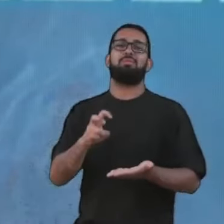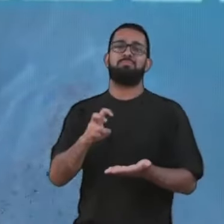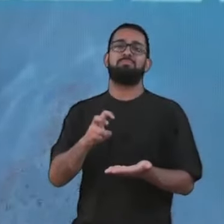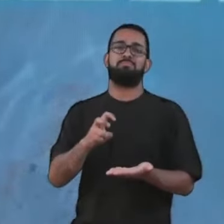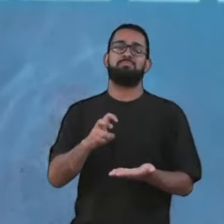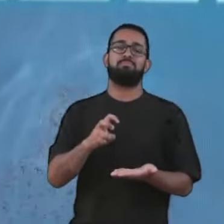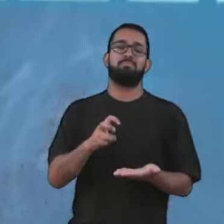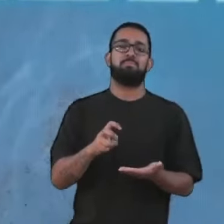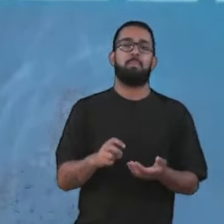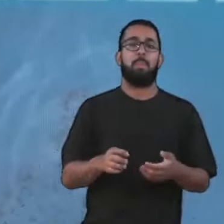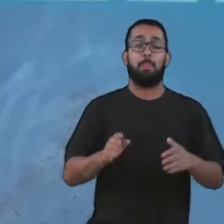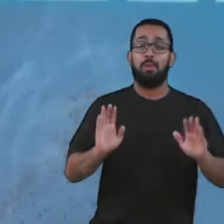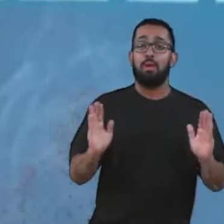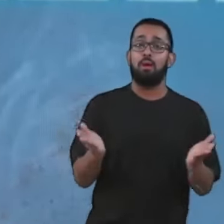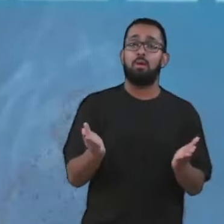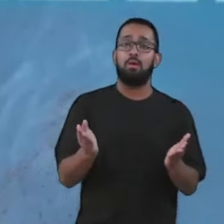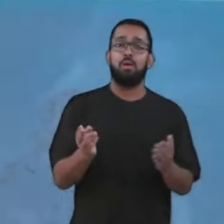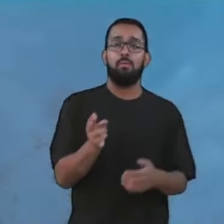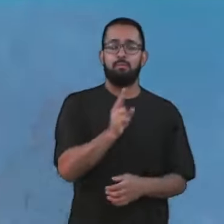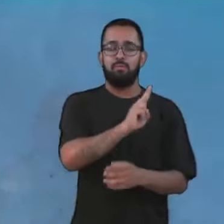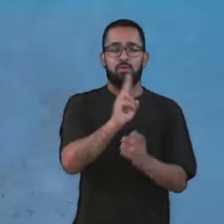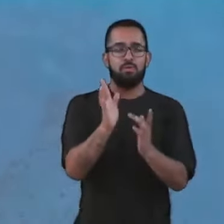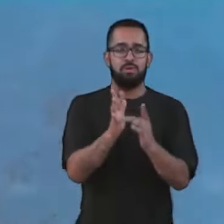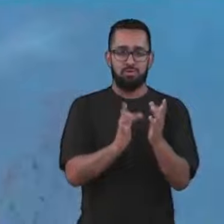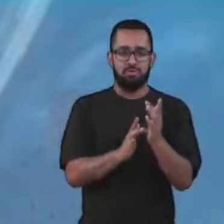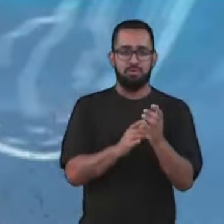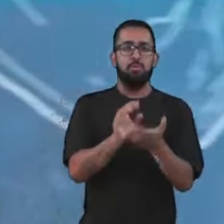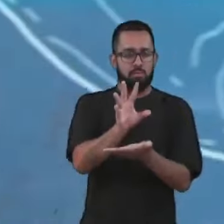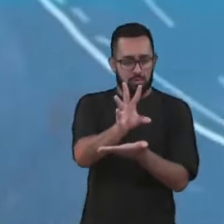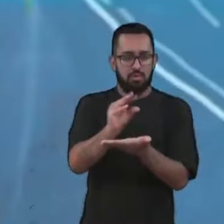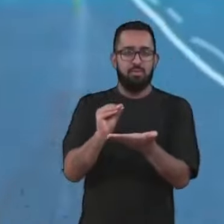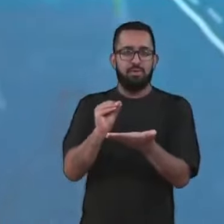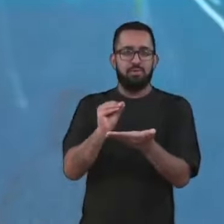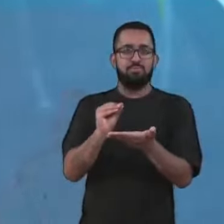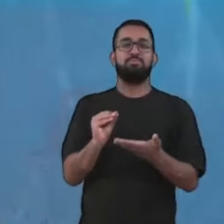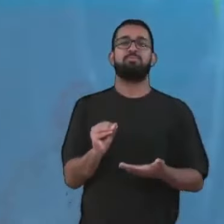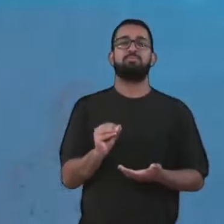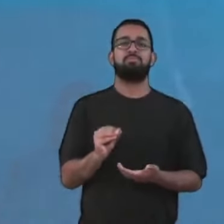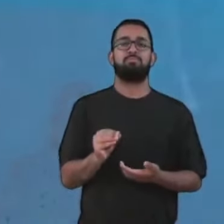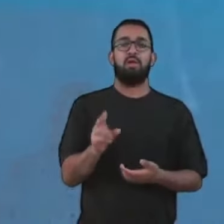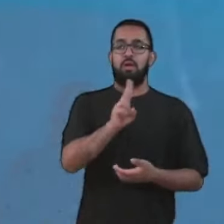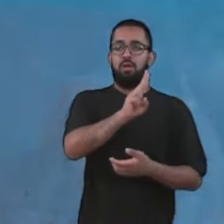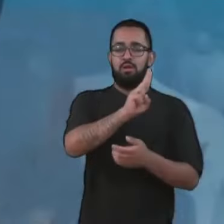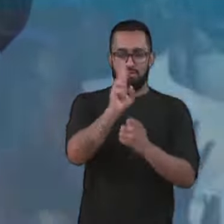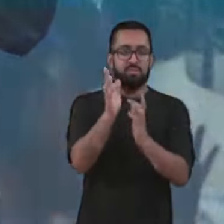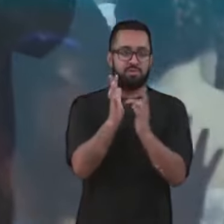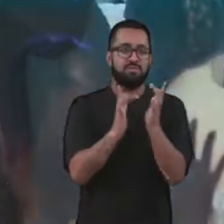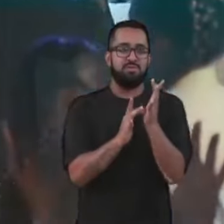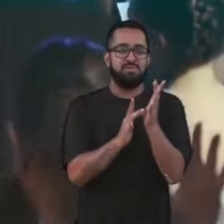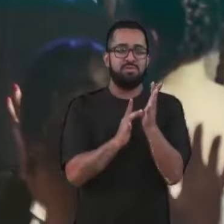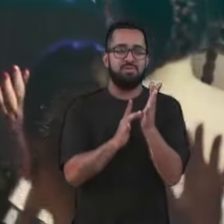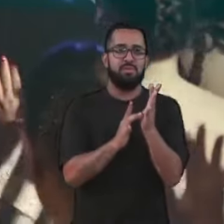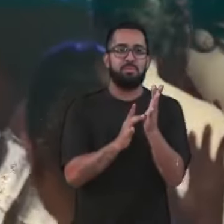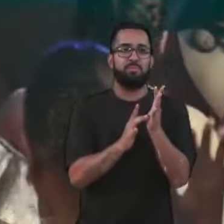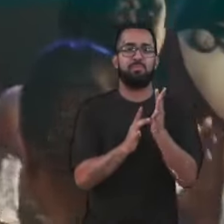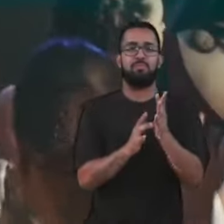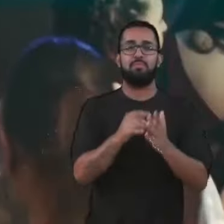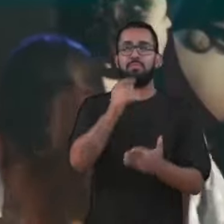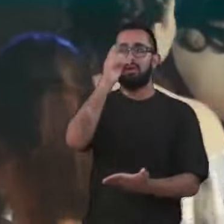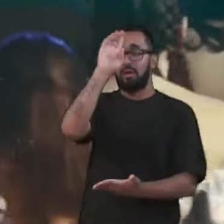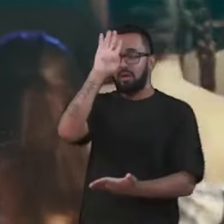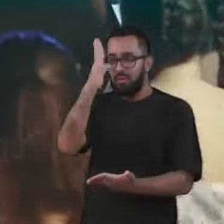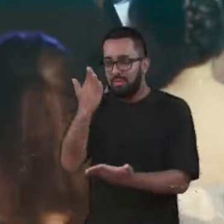Jesus. E agora eu peço que toda a igreja levante bem alto as suas mãos, diga assim: em nome de Jesus, eu creio na palavra de